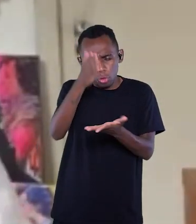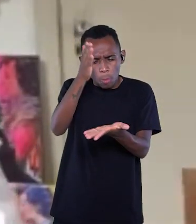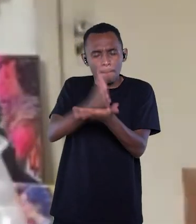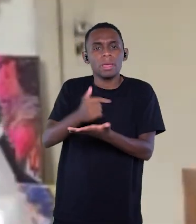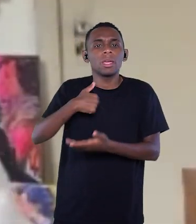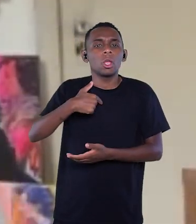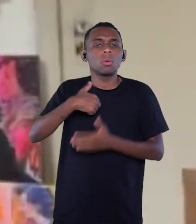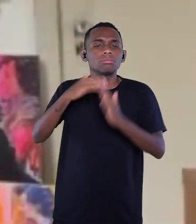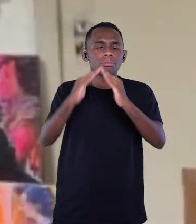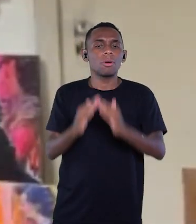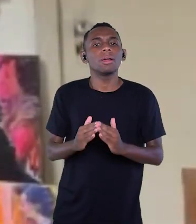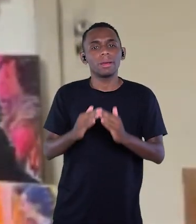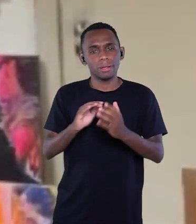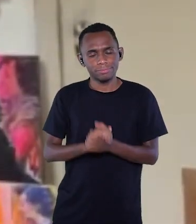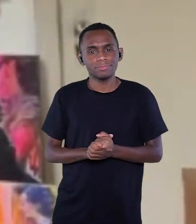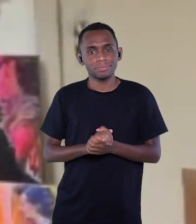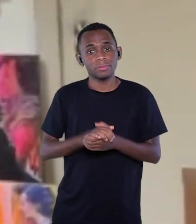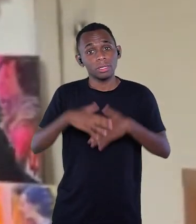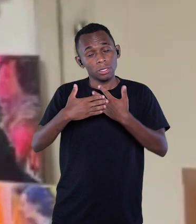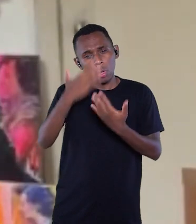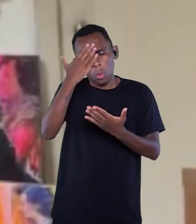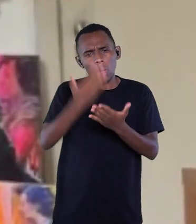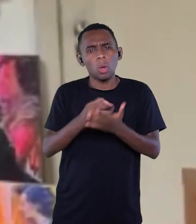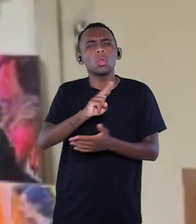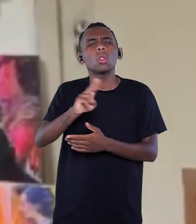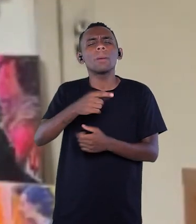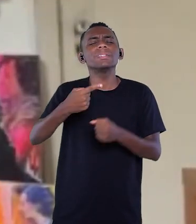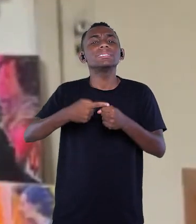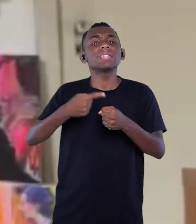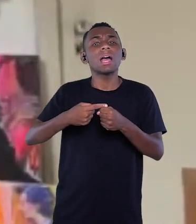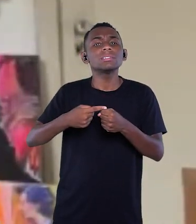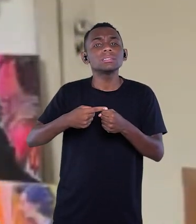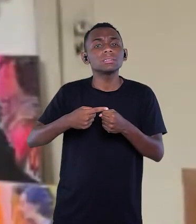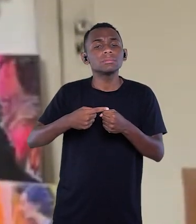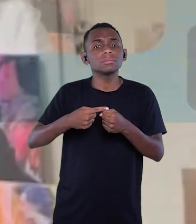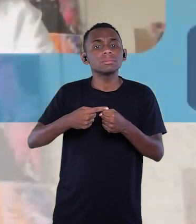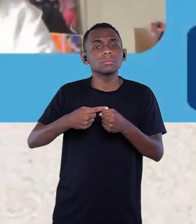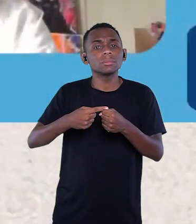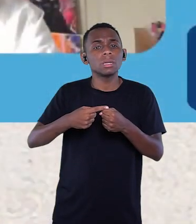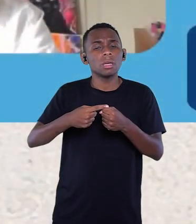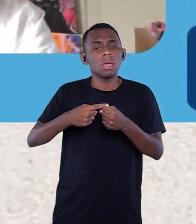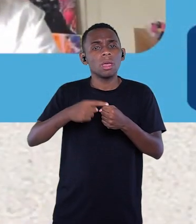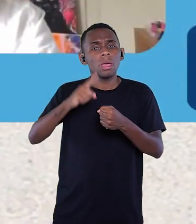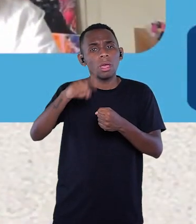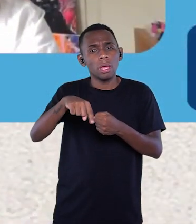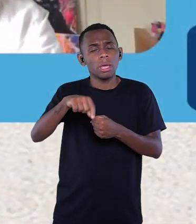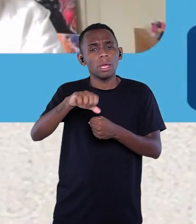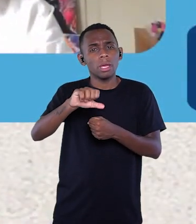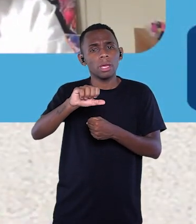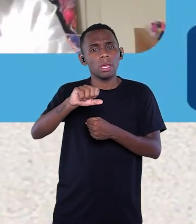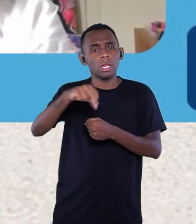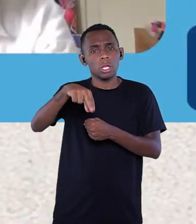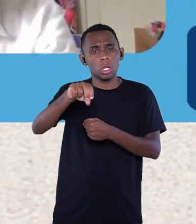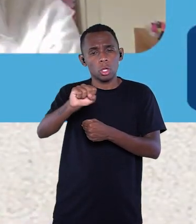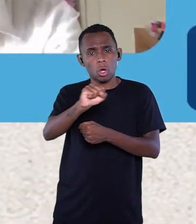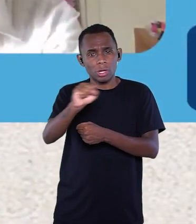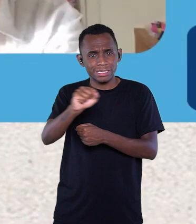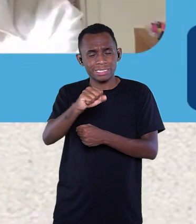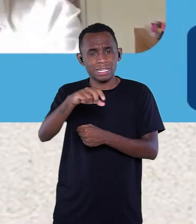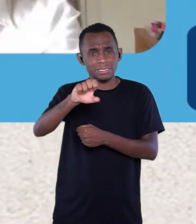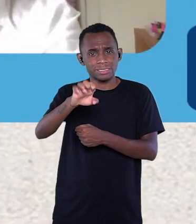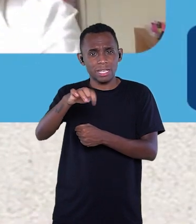eu existindo. E eu acho que Como que chama a cidade? Ali é Nossa Senhora do Livramento, e